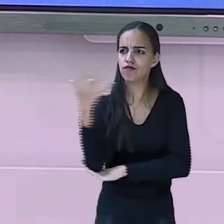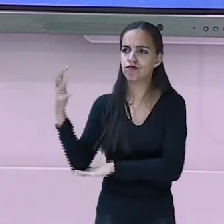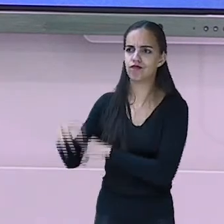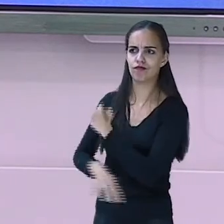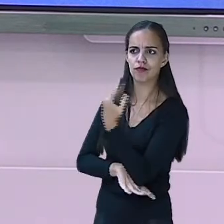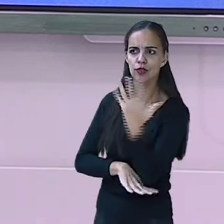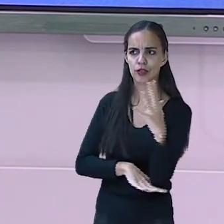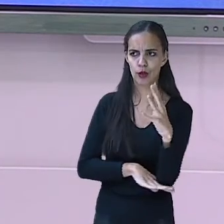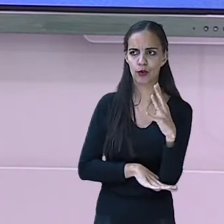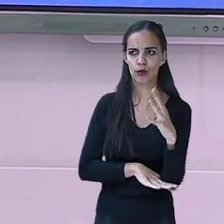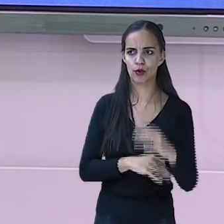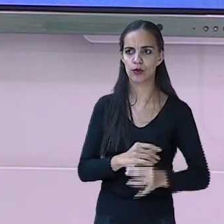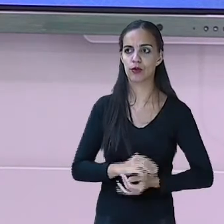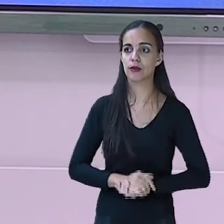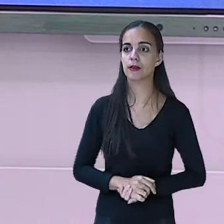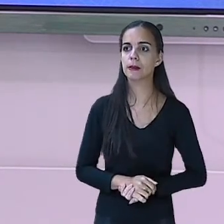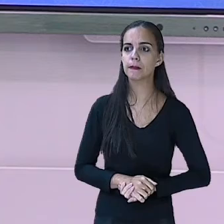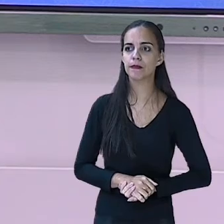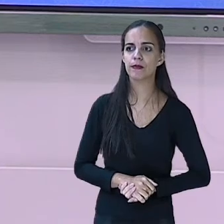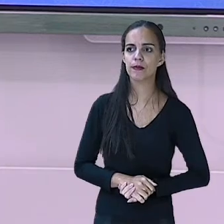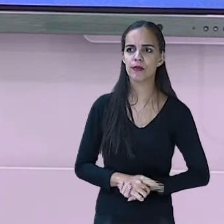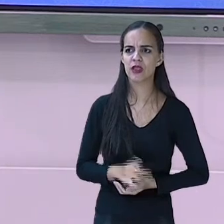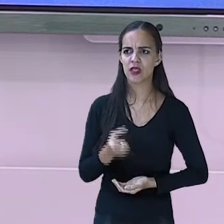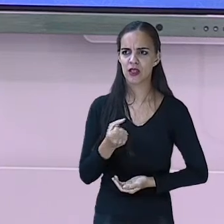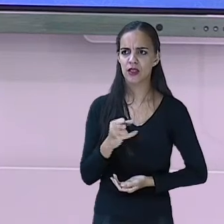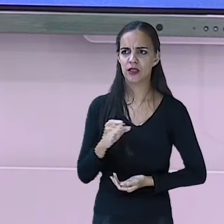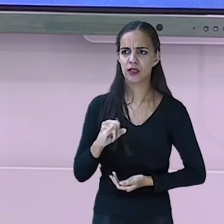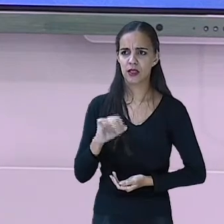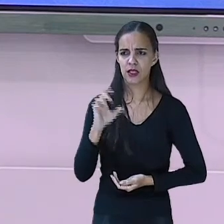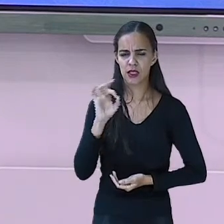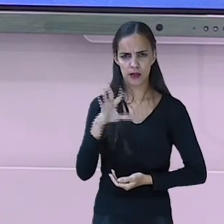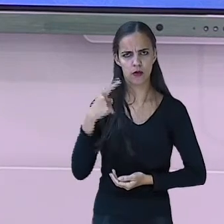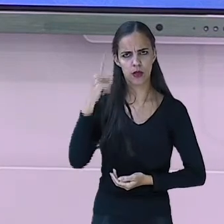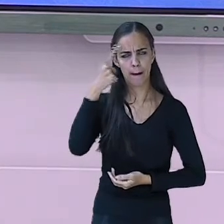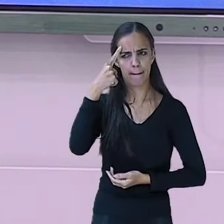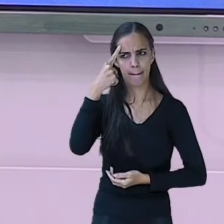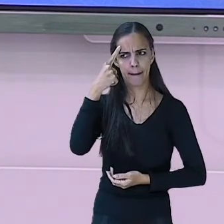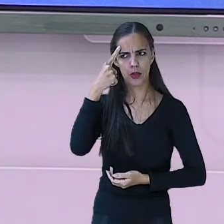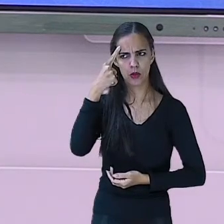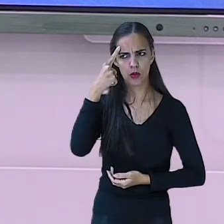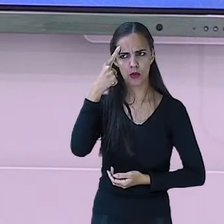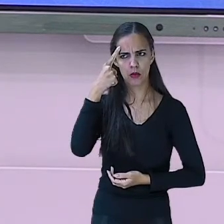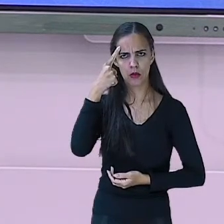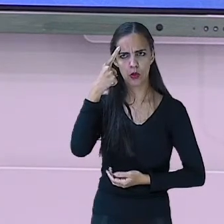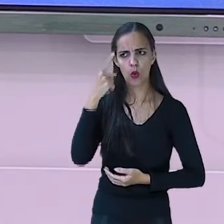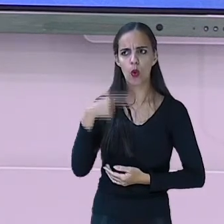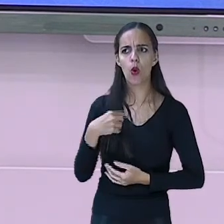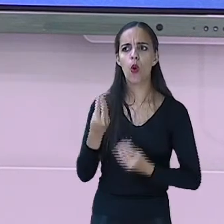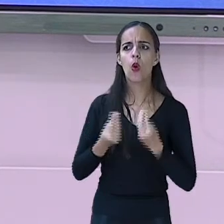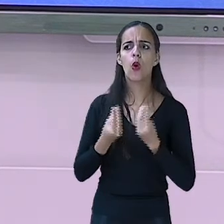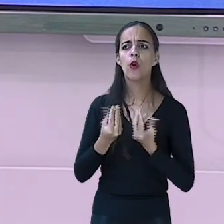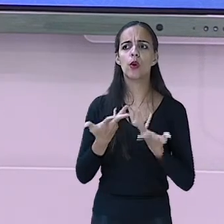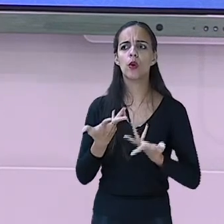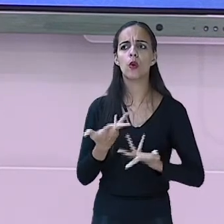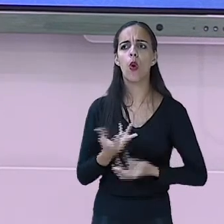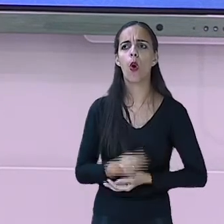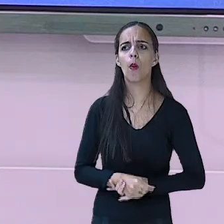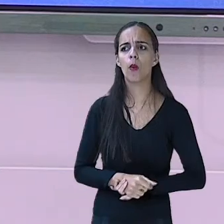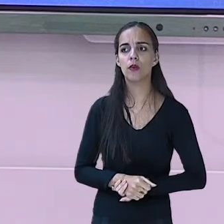são finitos, tá? Então, se eu penso só em mim e penso mal, porque eu não consigo